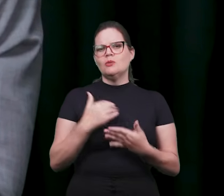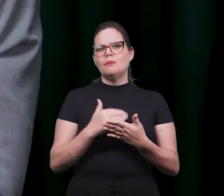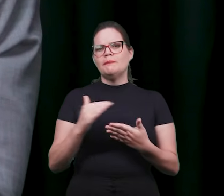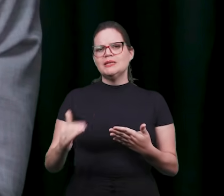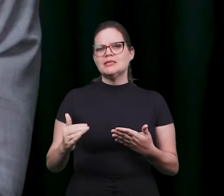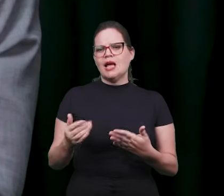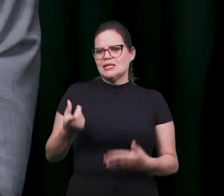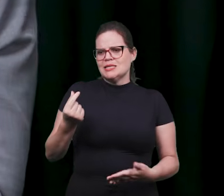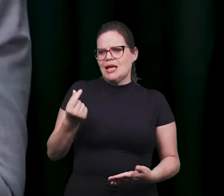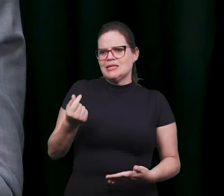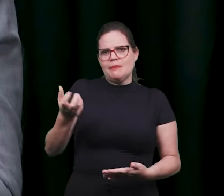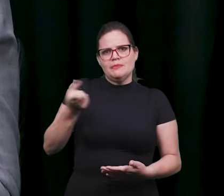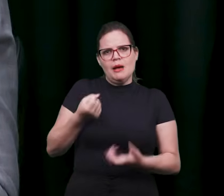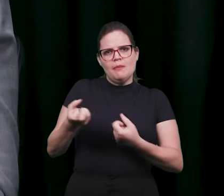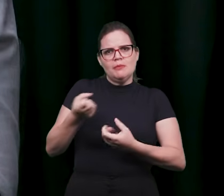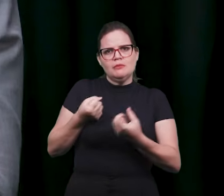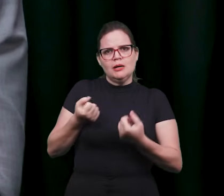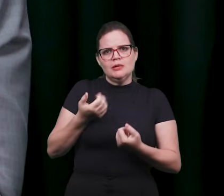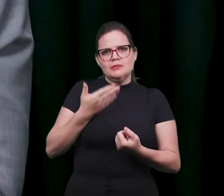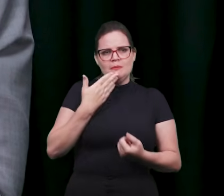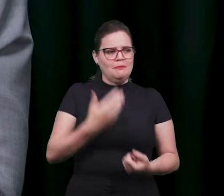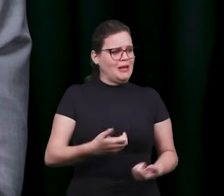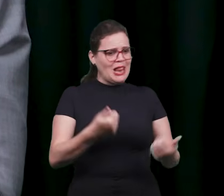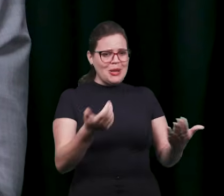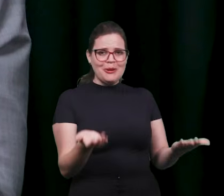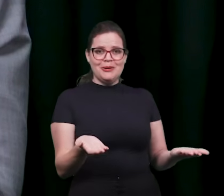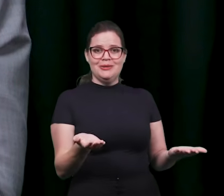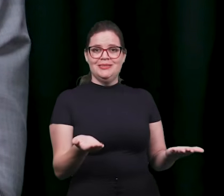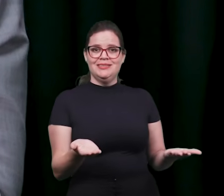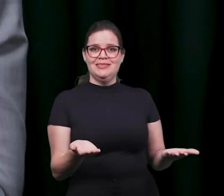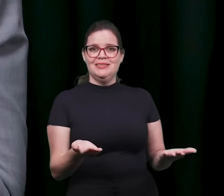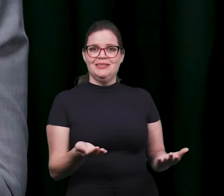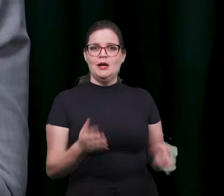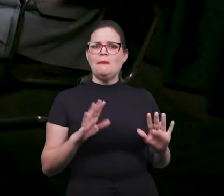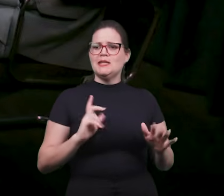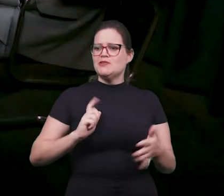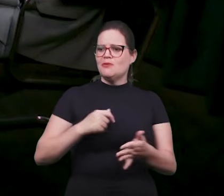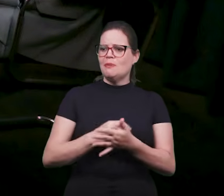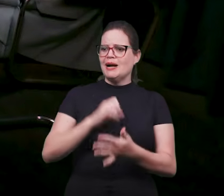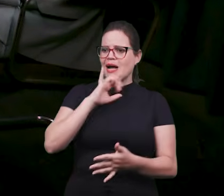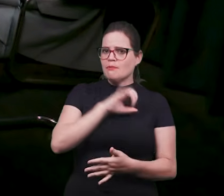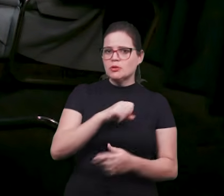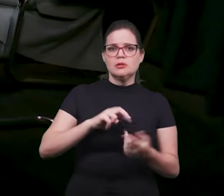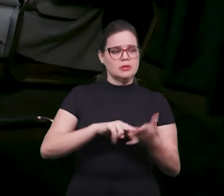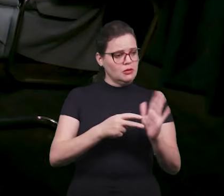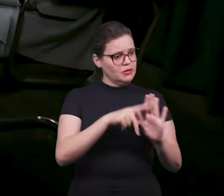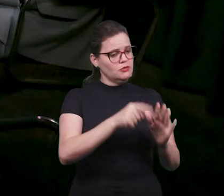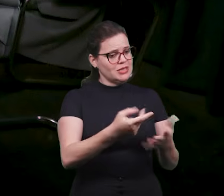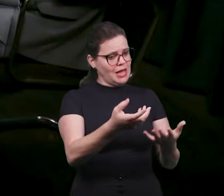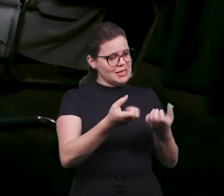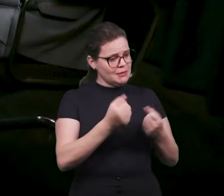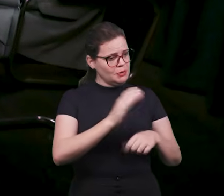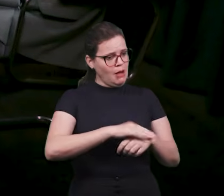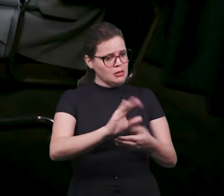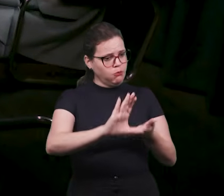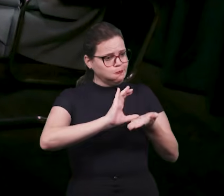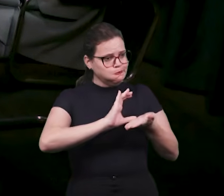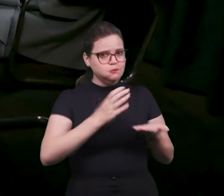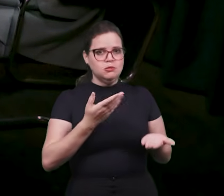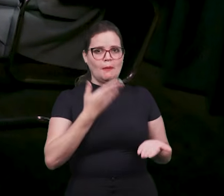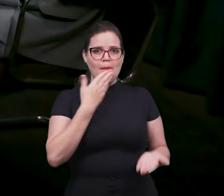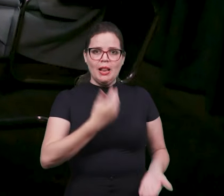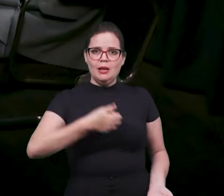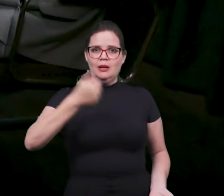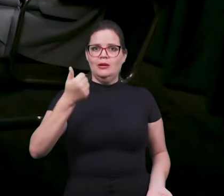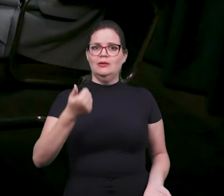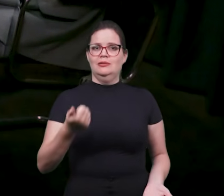a ganhar mais? Ótimo. Ótimo, melhor ainda. Né? Tem pessoas que falam, mas se eu pagar mais imposto, que você está ganhando mais. Exatamente. Então, e outra